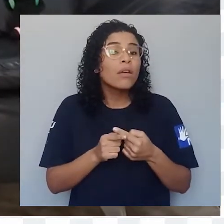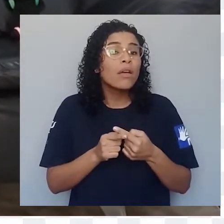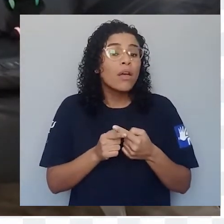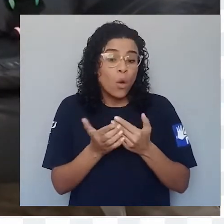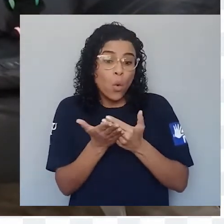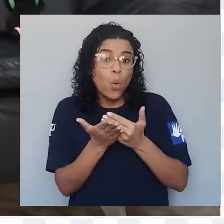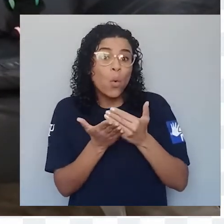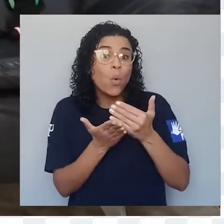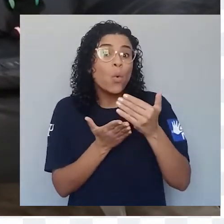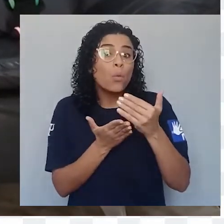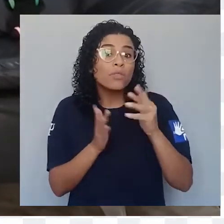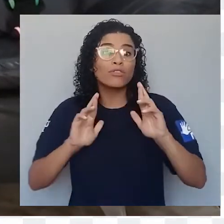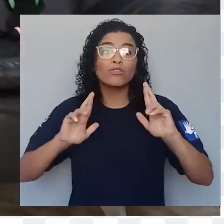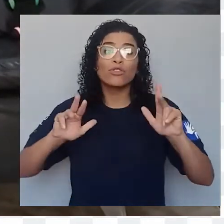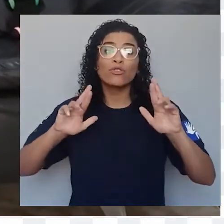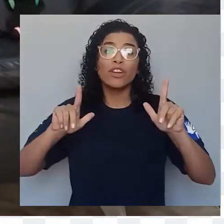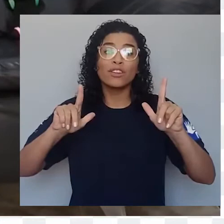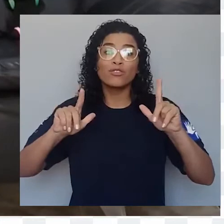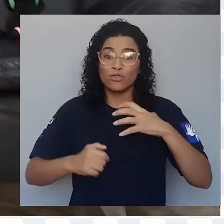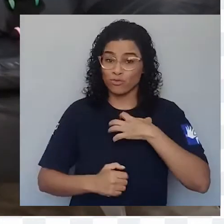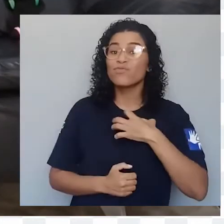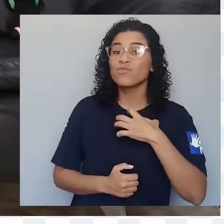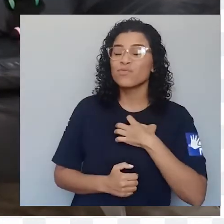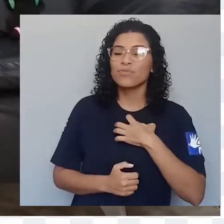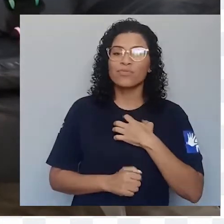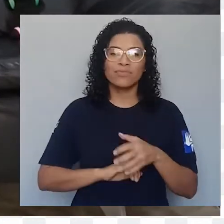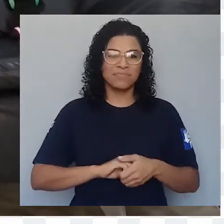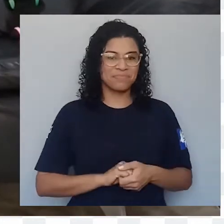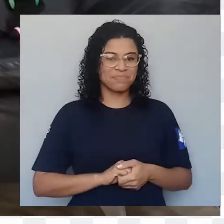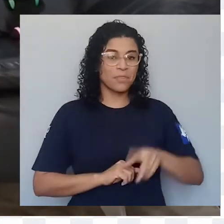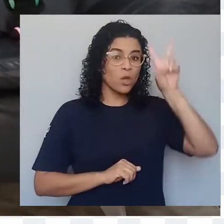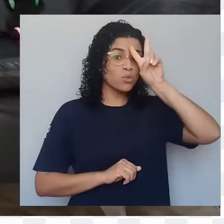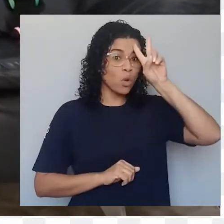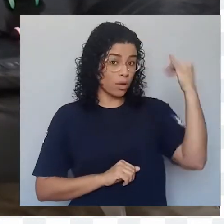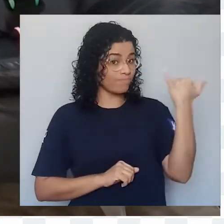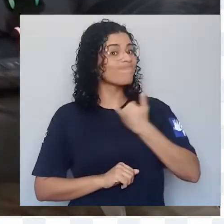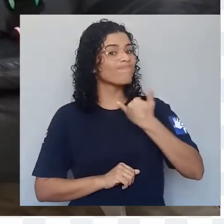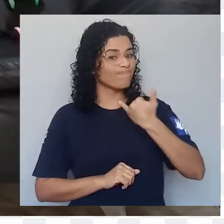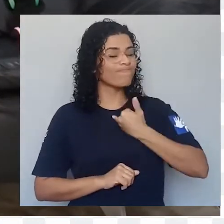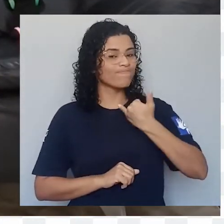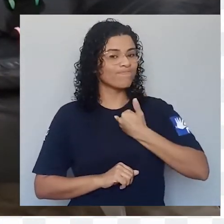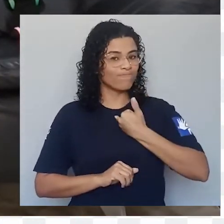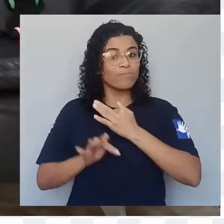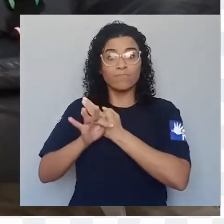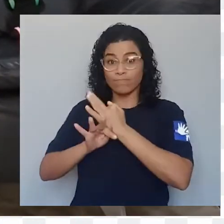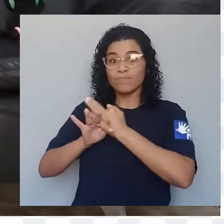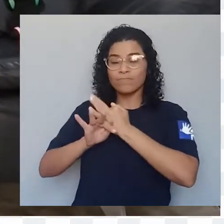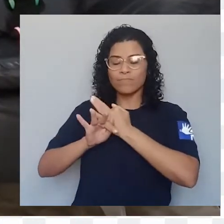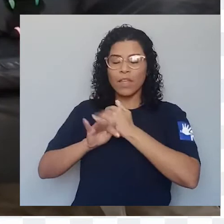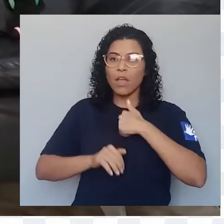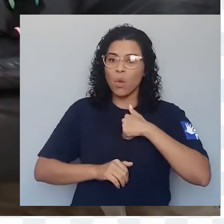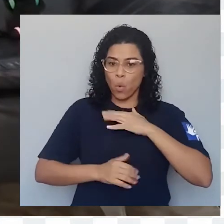começar de um jeito diferente. Me contaram uma história esses dias que eu estava de